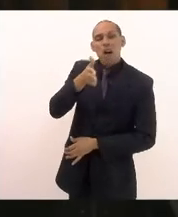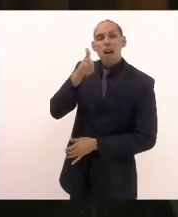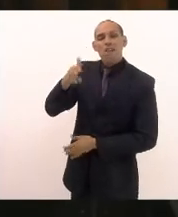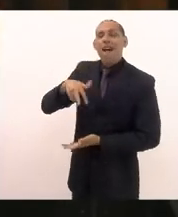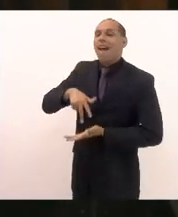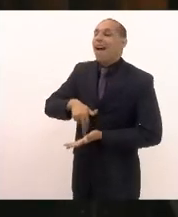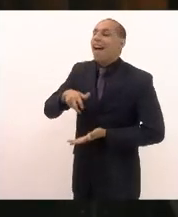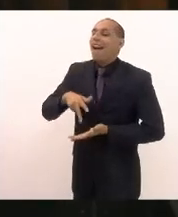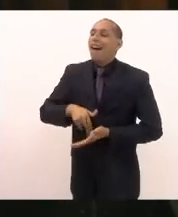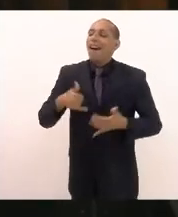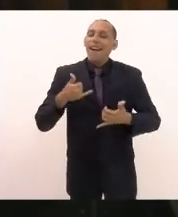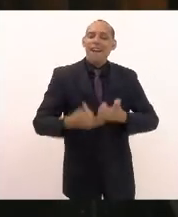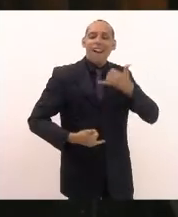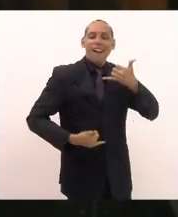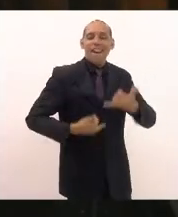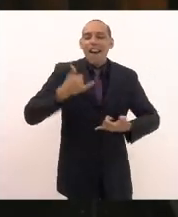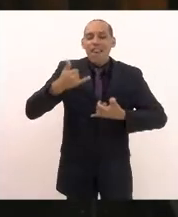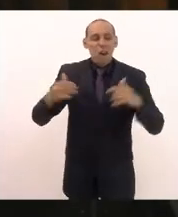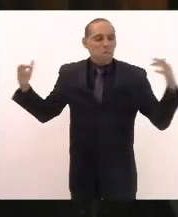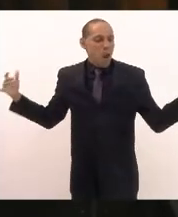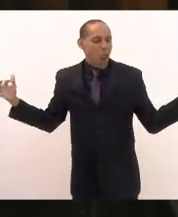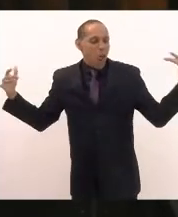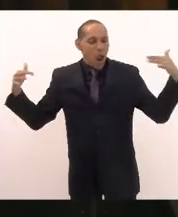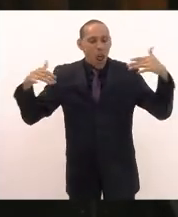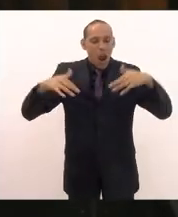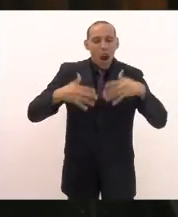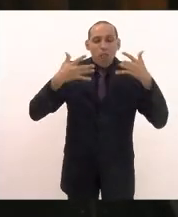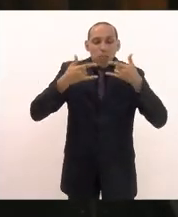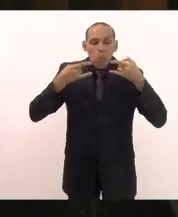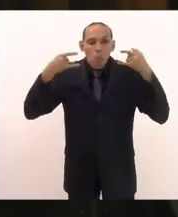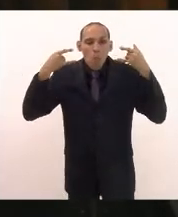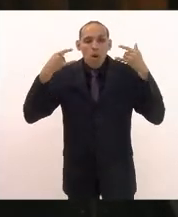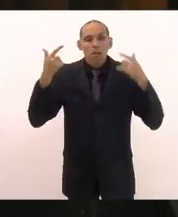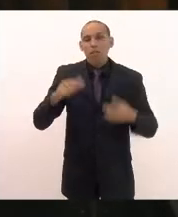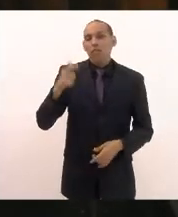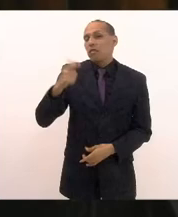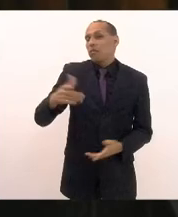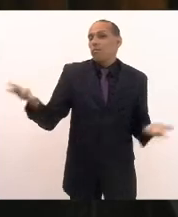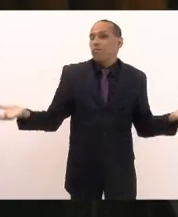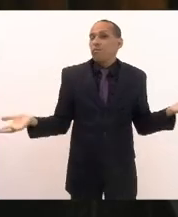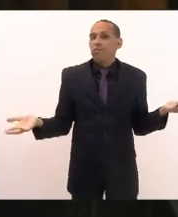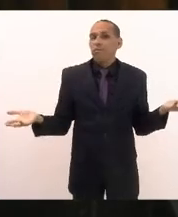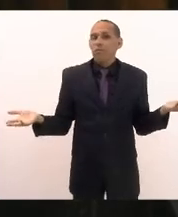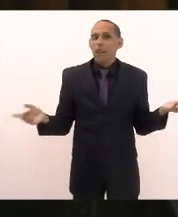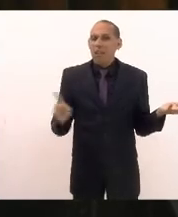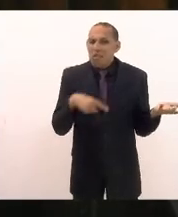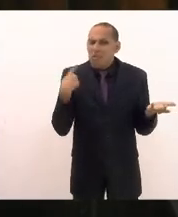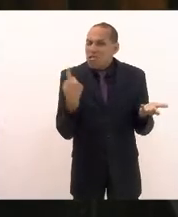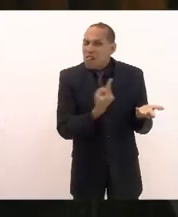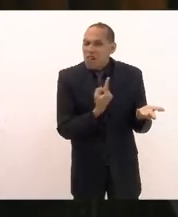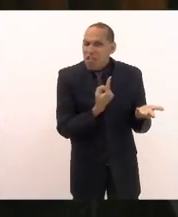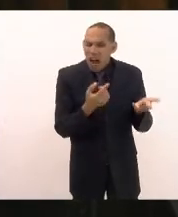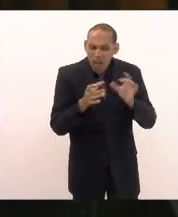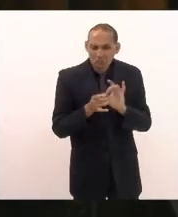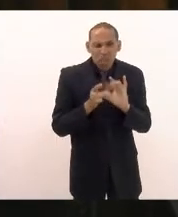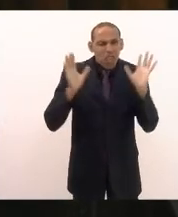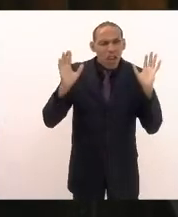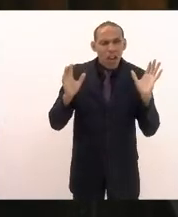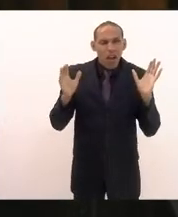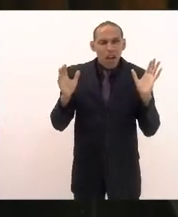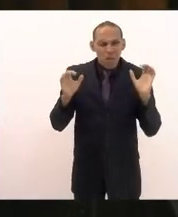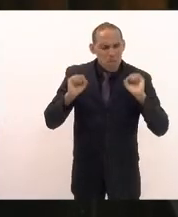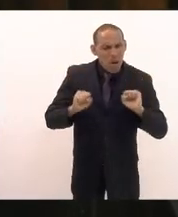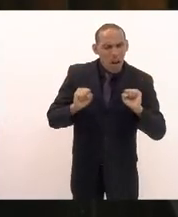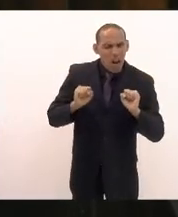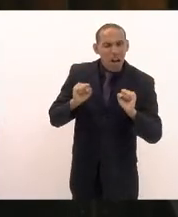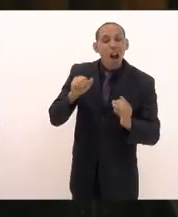se divertindo, aglomerado, sem máscara. Até quando nós iremos permitir isso, povo